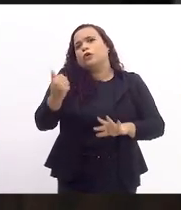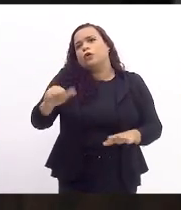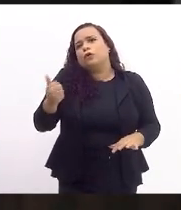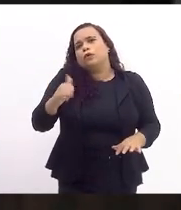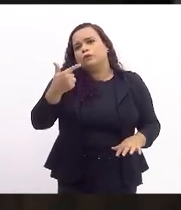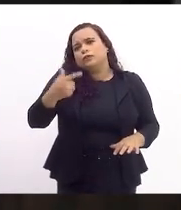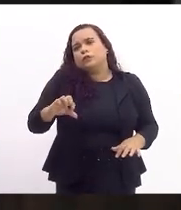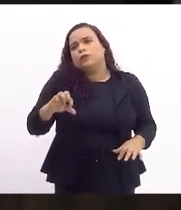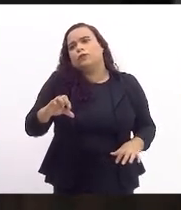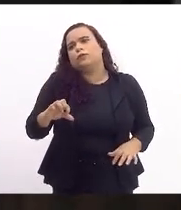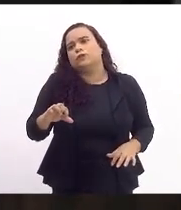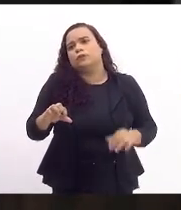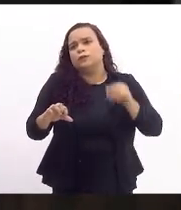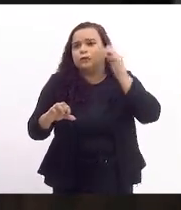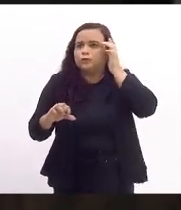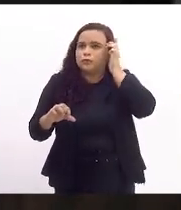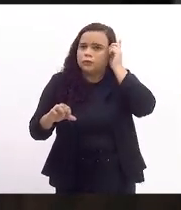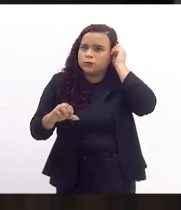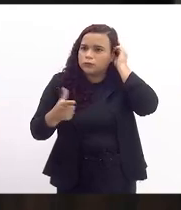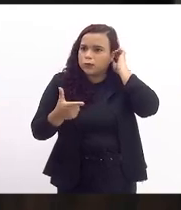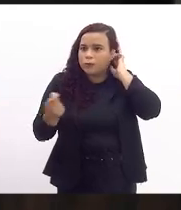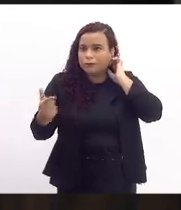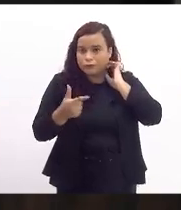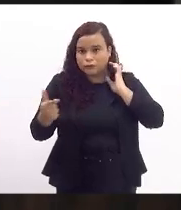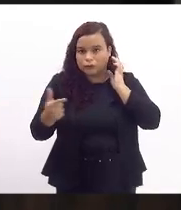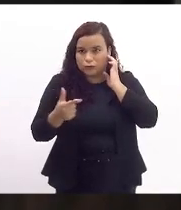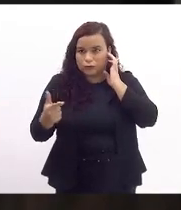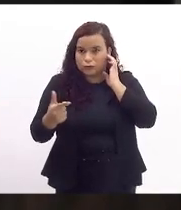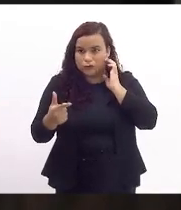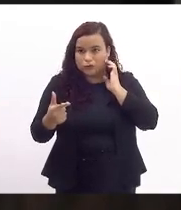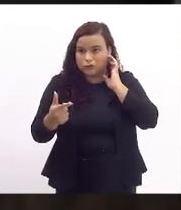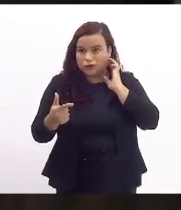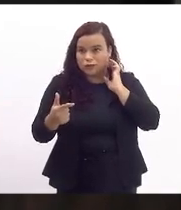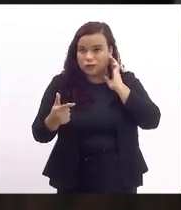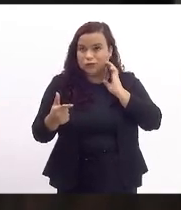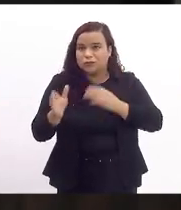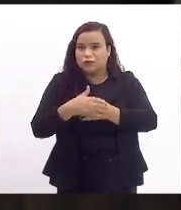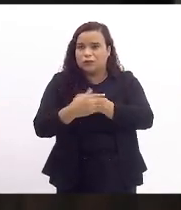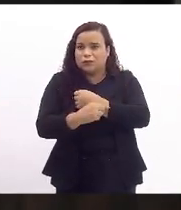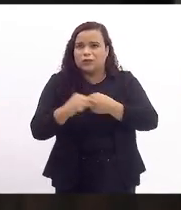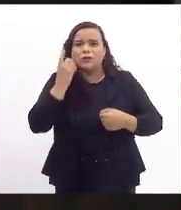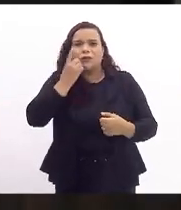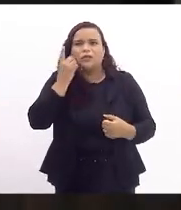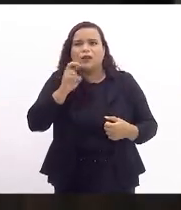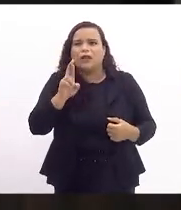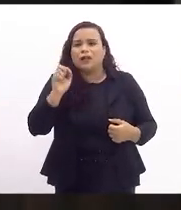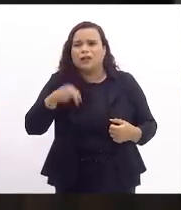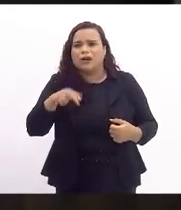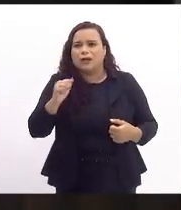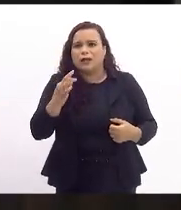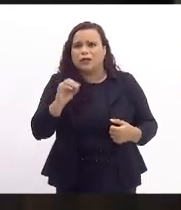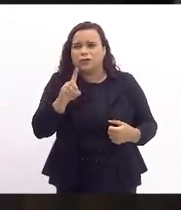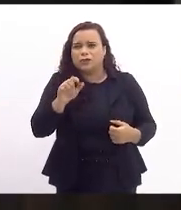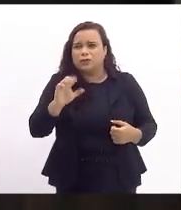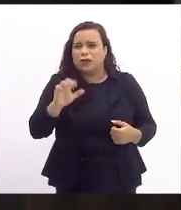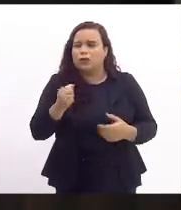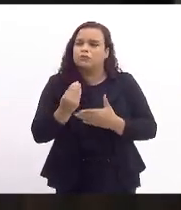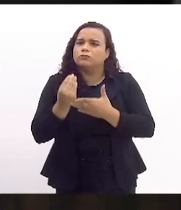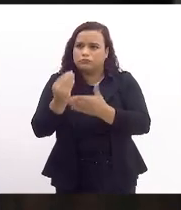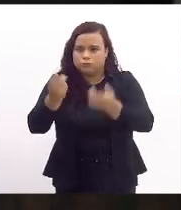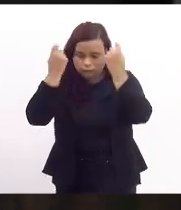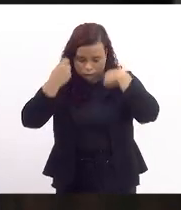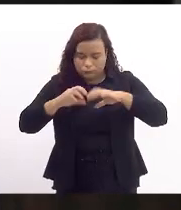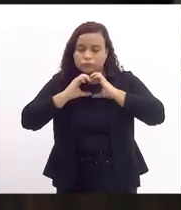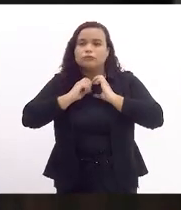11:29 é de 22 de autoria do Deputado Renato Zaca concede medalha Tiradentes e respectivo